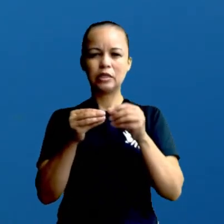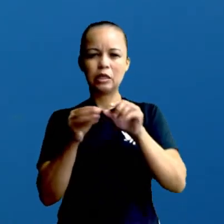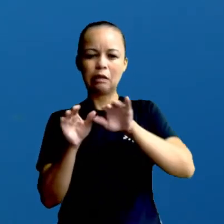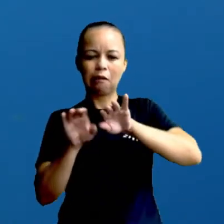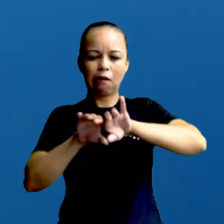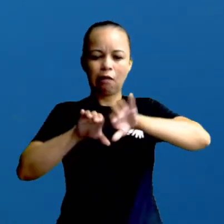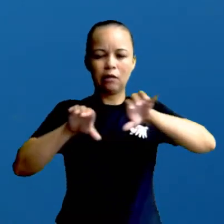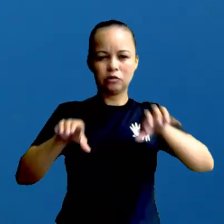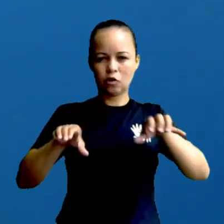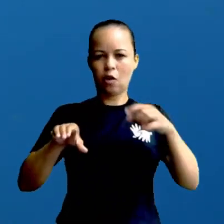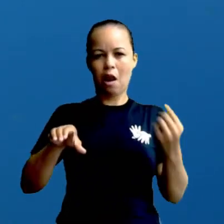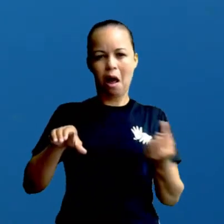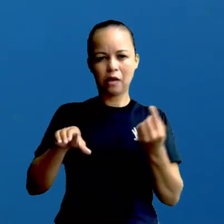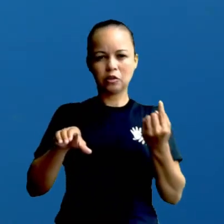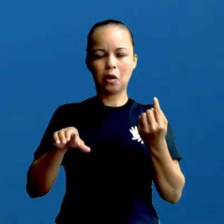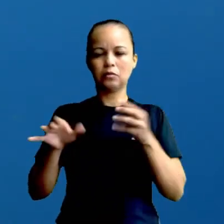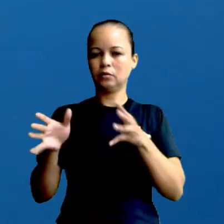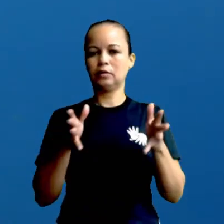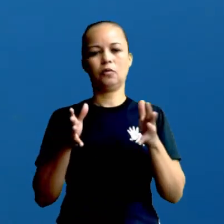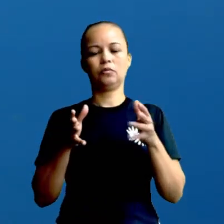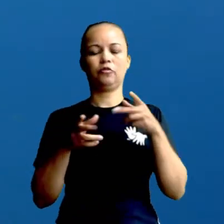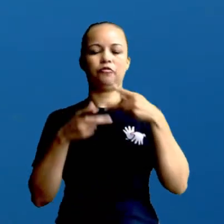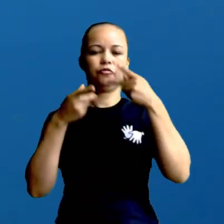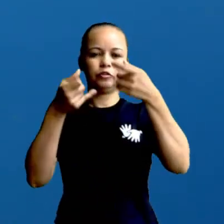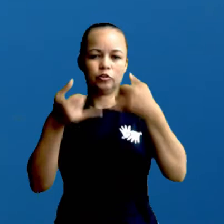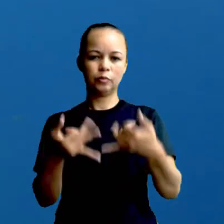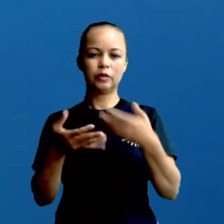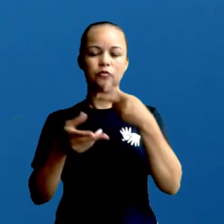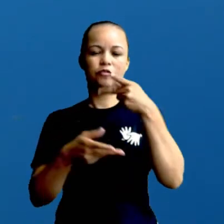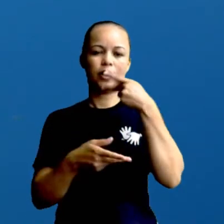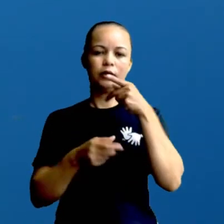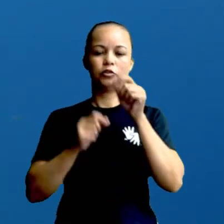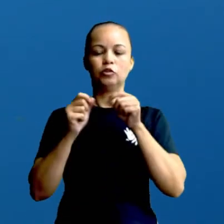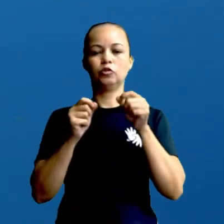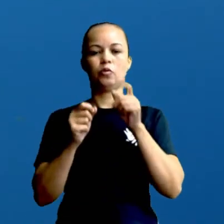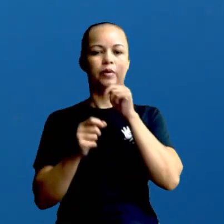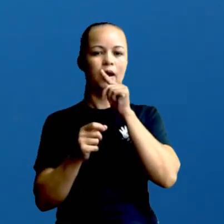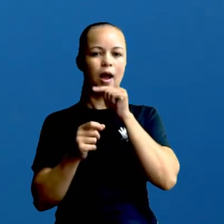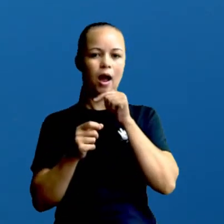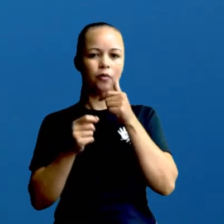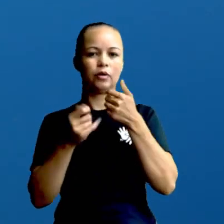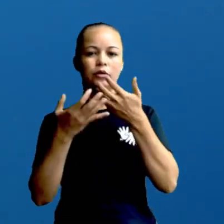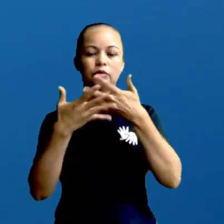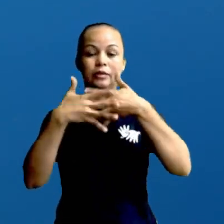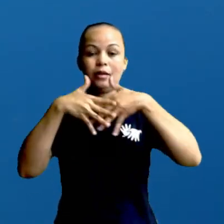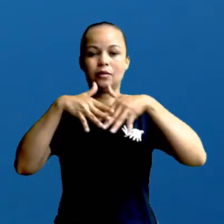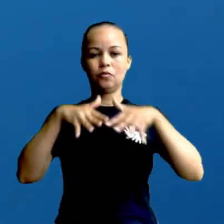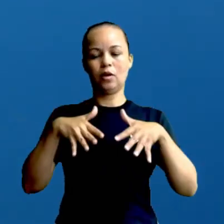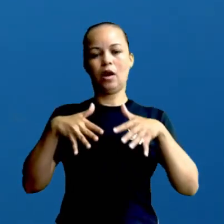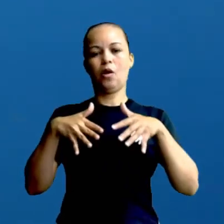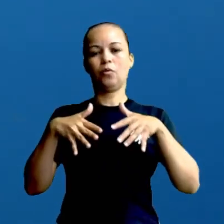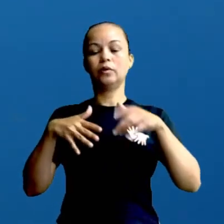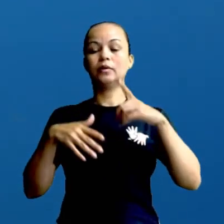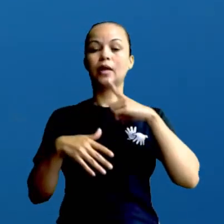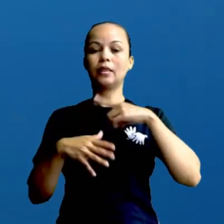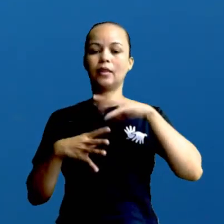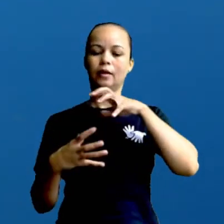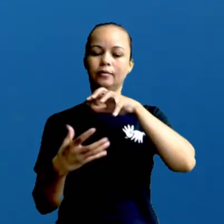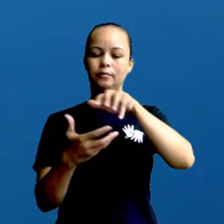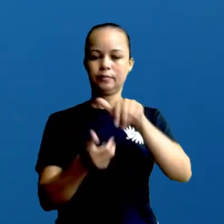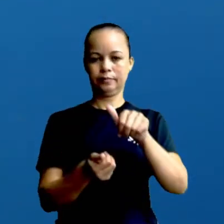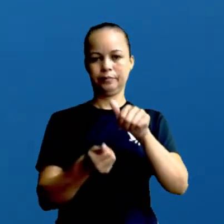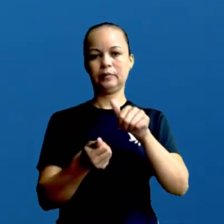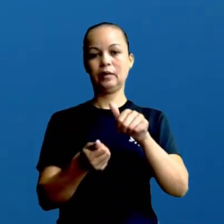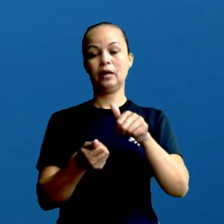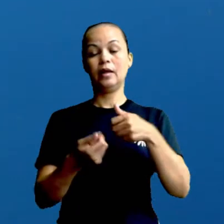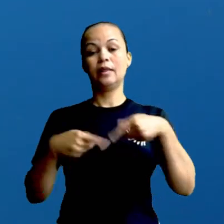está relacionado. Então, quando eu falo de água como um recurso natural, né, disposto no nosso planeta, eu estou